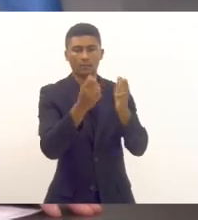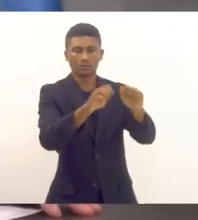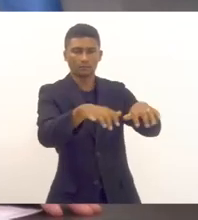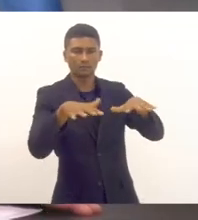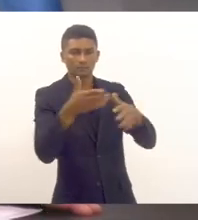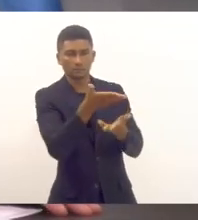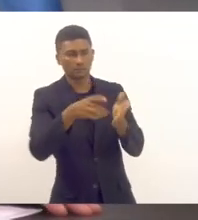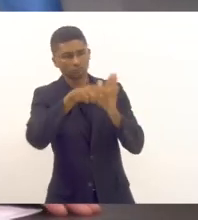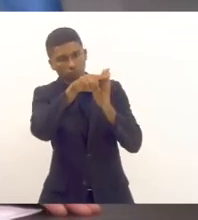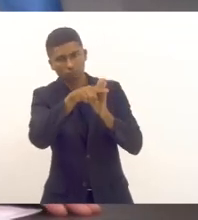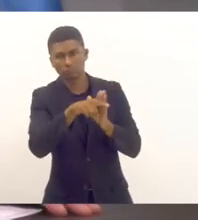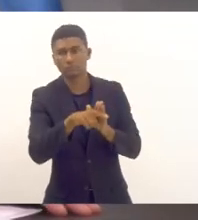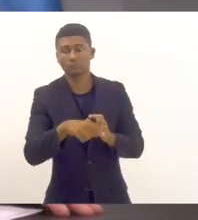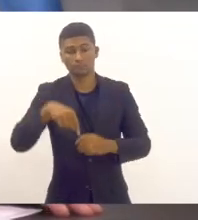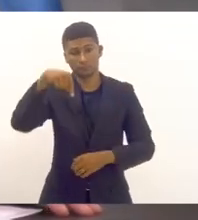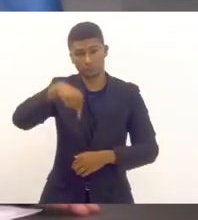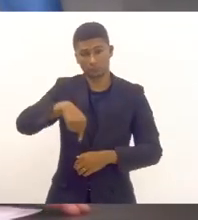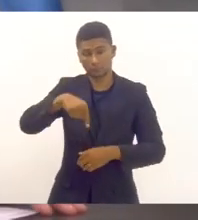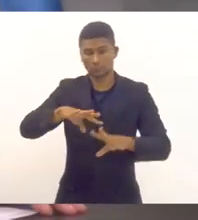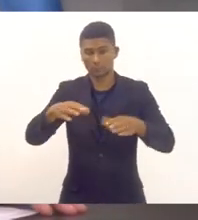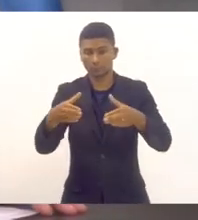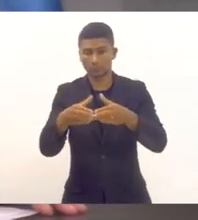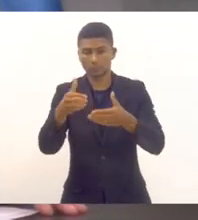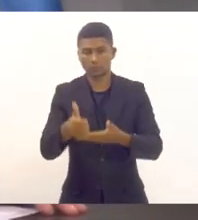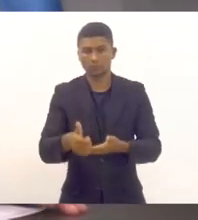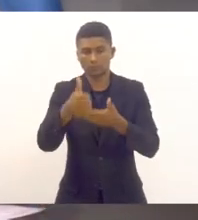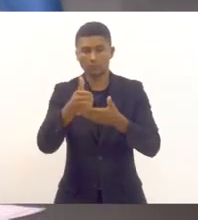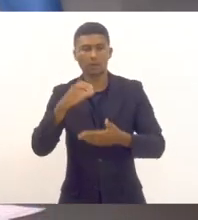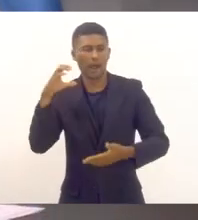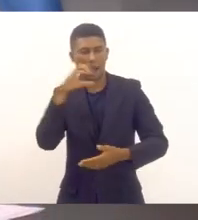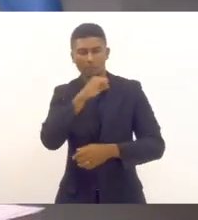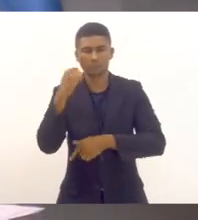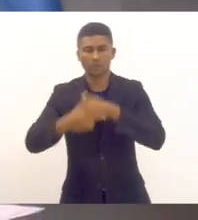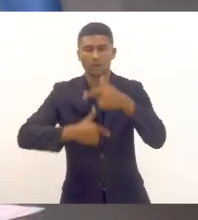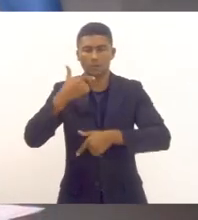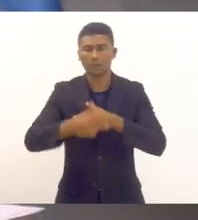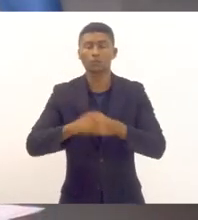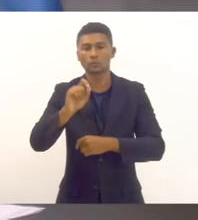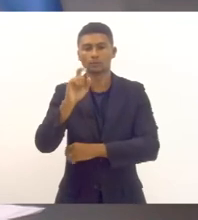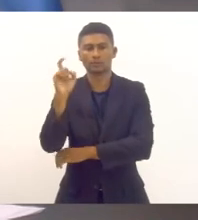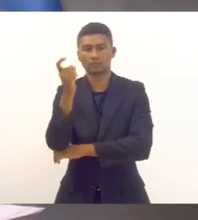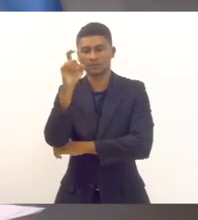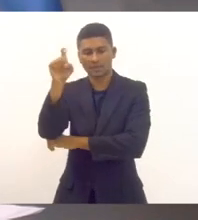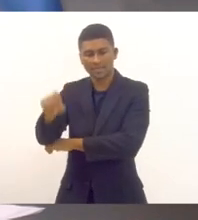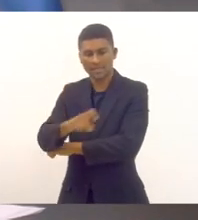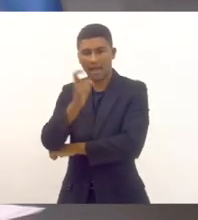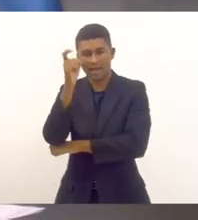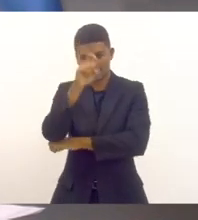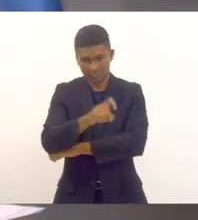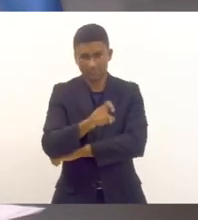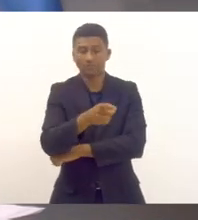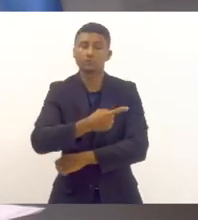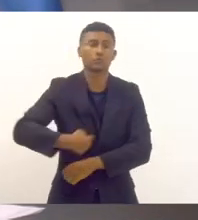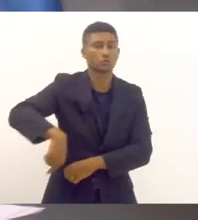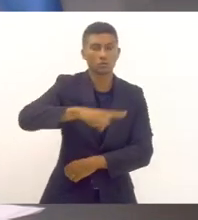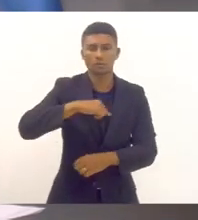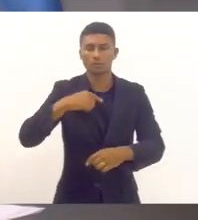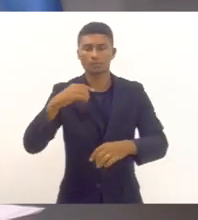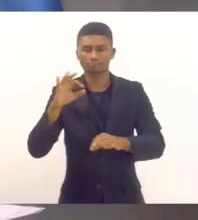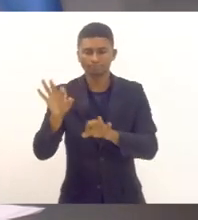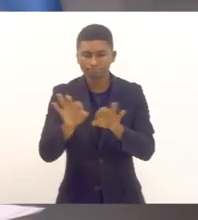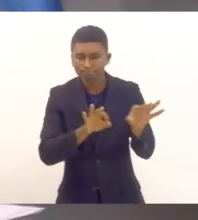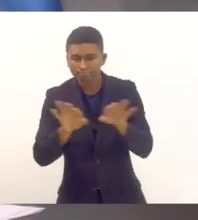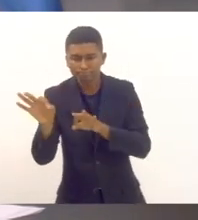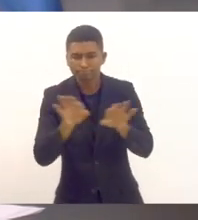A assessoria aqui trabalha rápido, Donizete. A gente, com relação aos guindastes, a gente já preparou um esboço